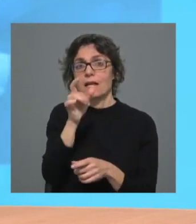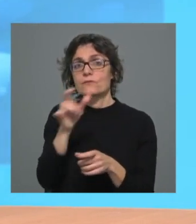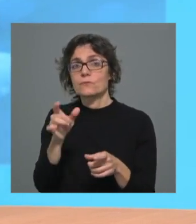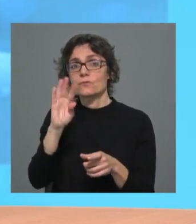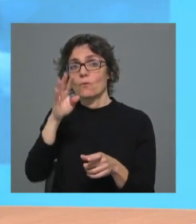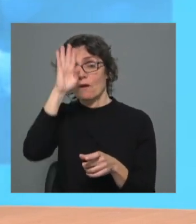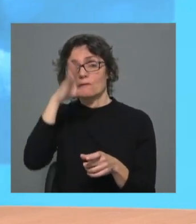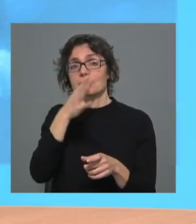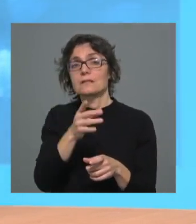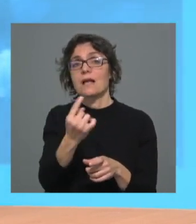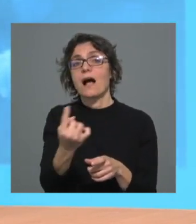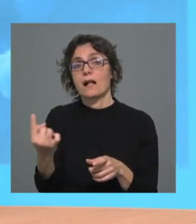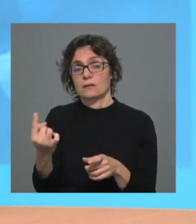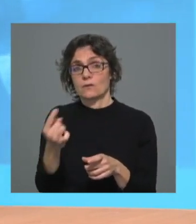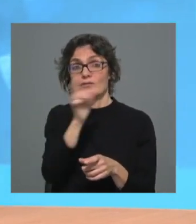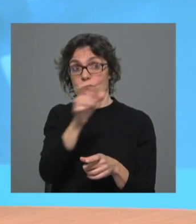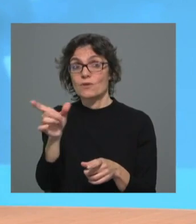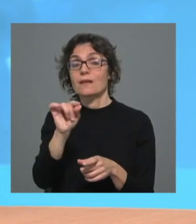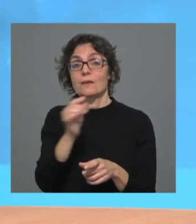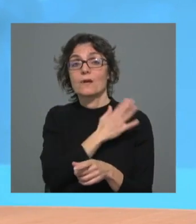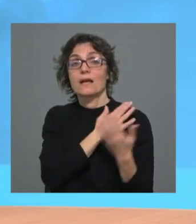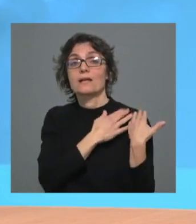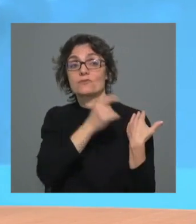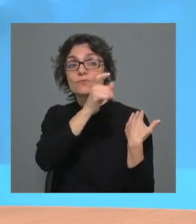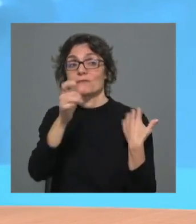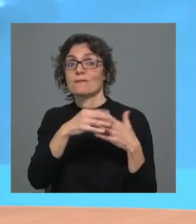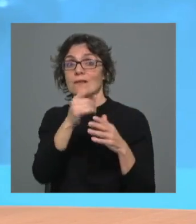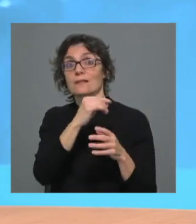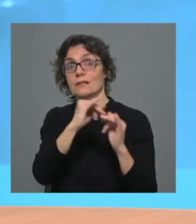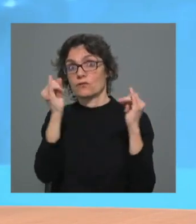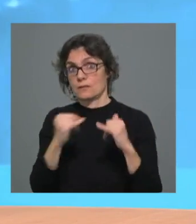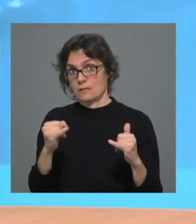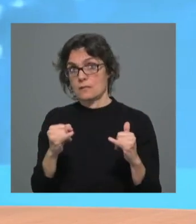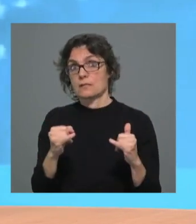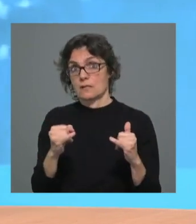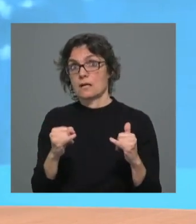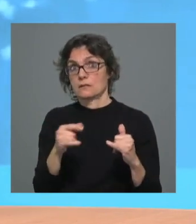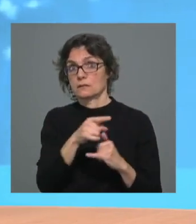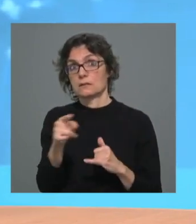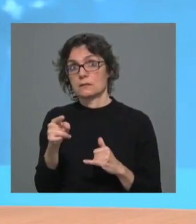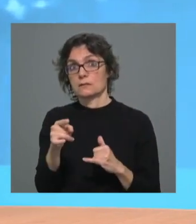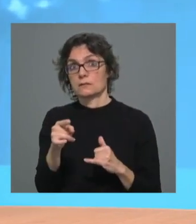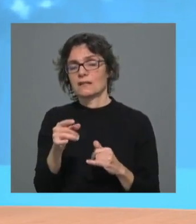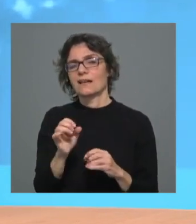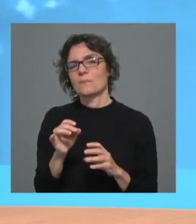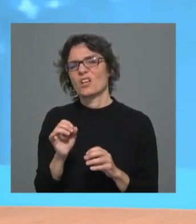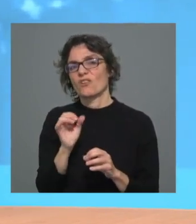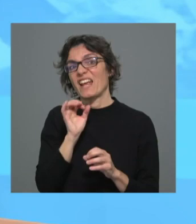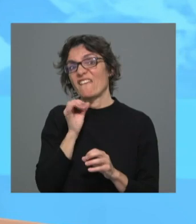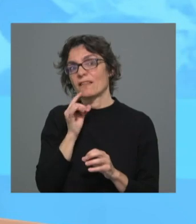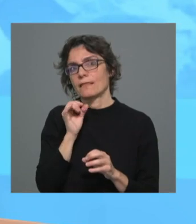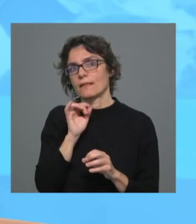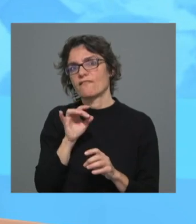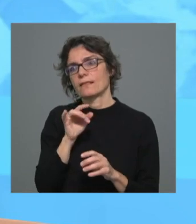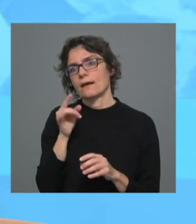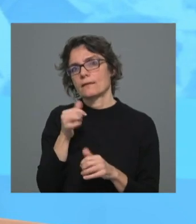e, sobretudo, o que vai dizer aos responsáveis internacionais por alimentarem estas guerras, não convém que passe. E o programa da